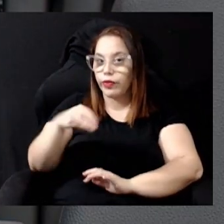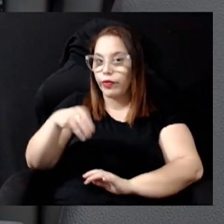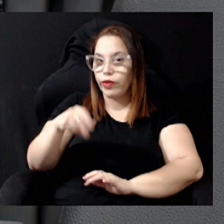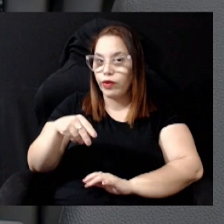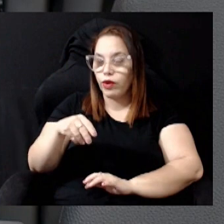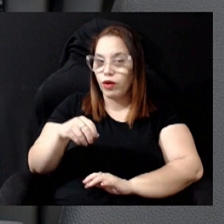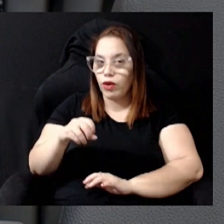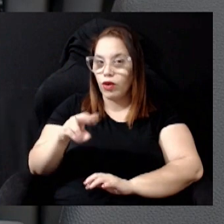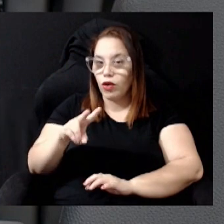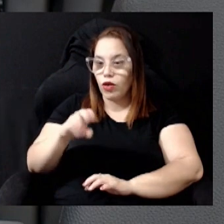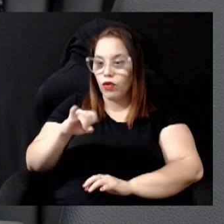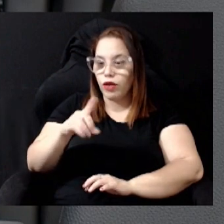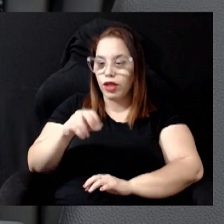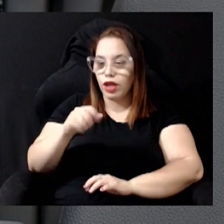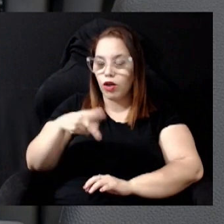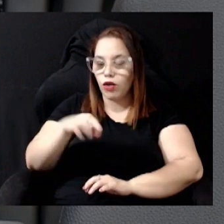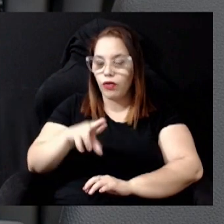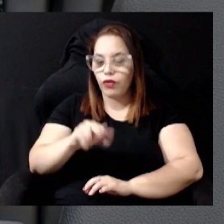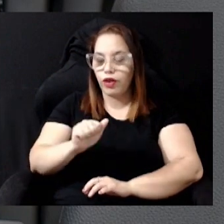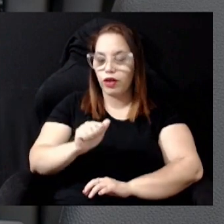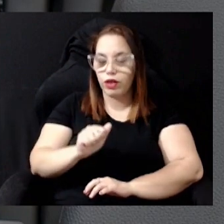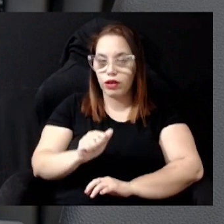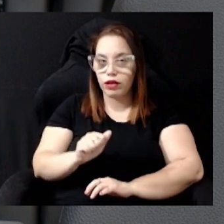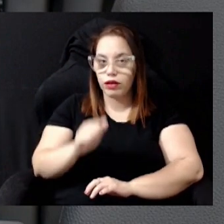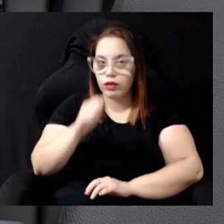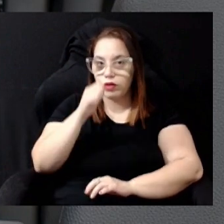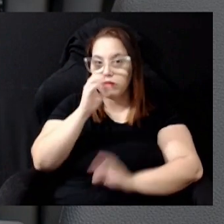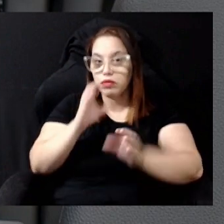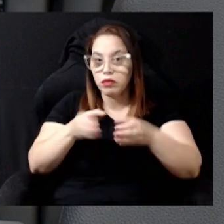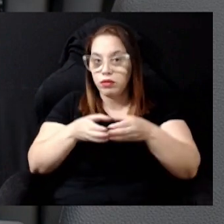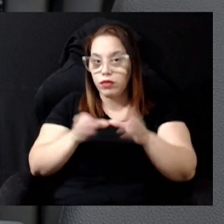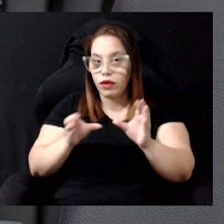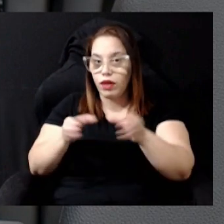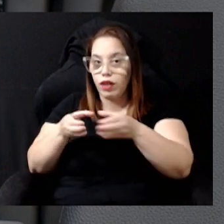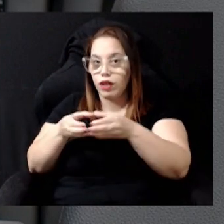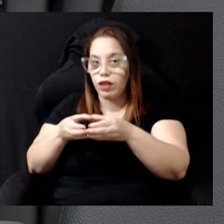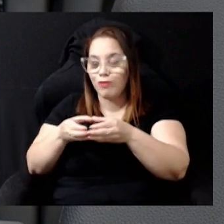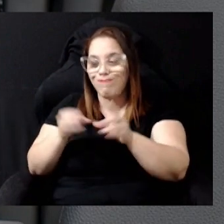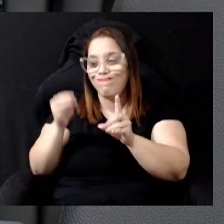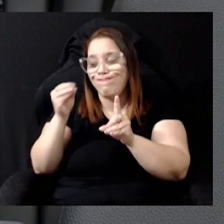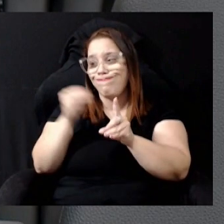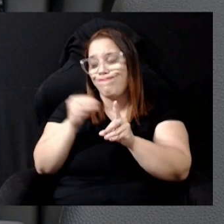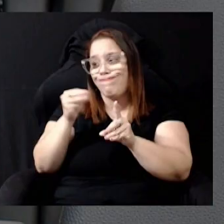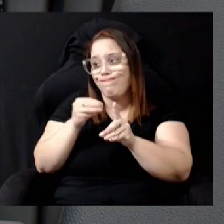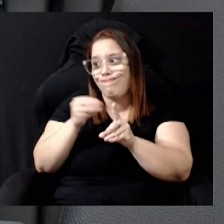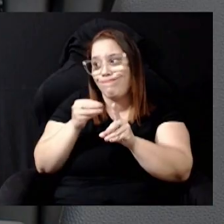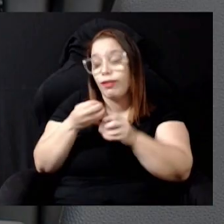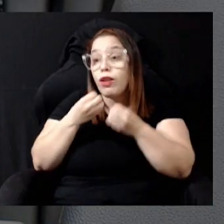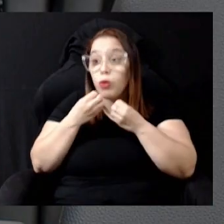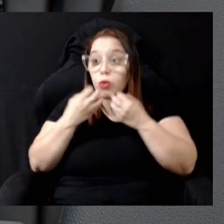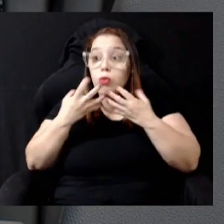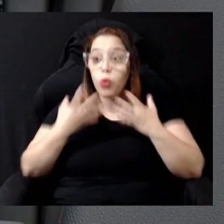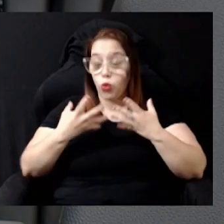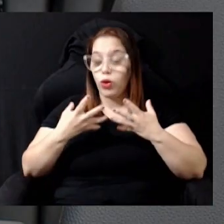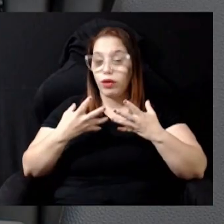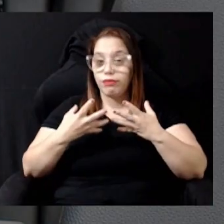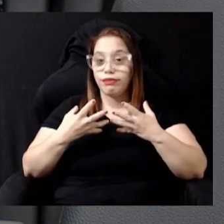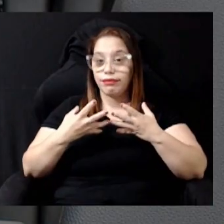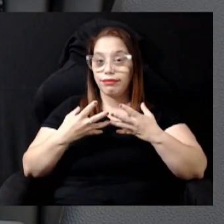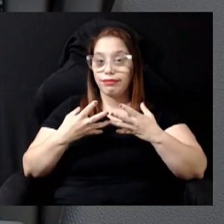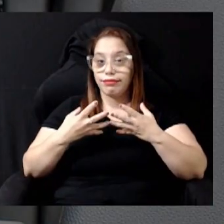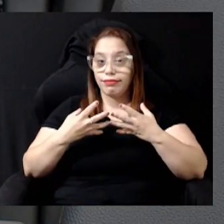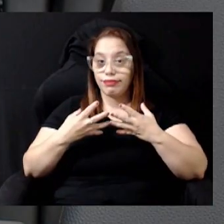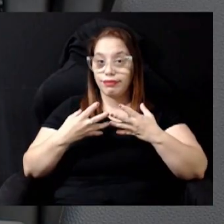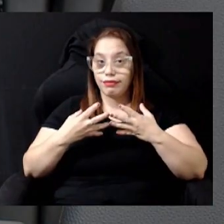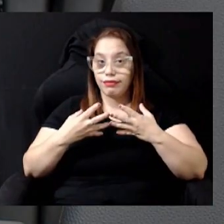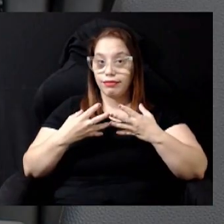grande número de pessoas. São comunidades que são carentes, mas tem muita gente boa e quem passa pelo atendimento